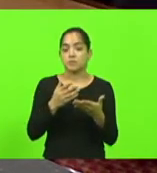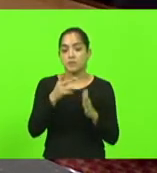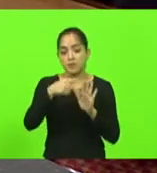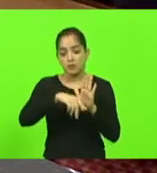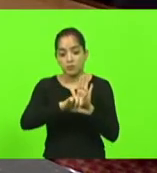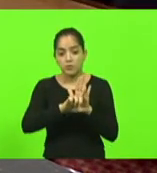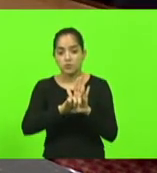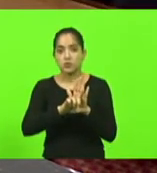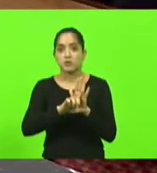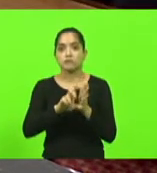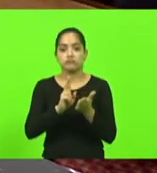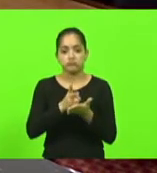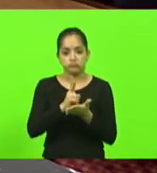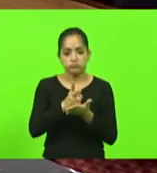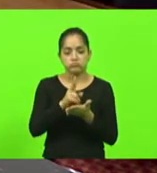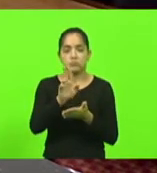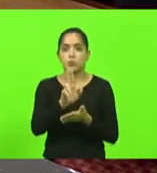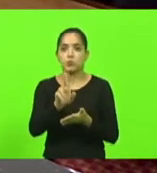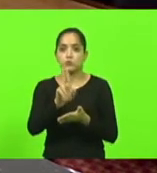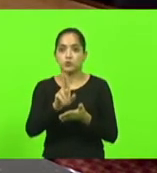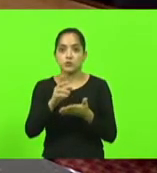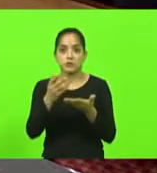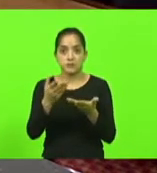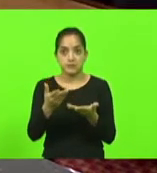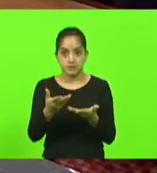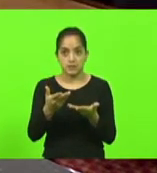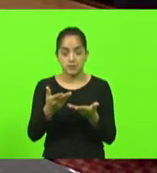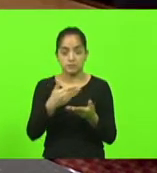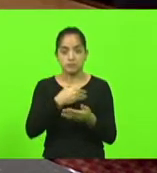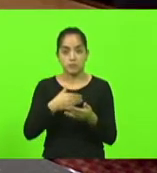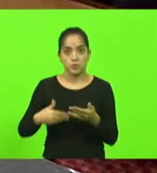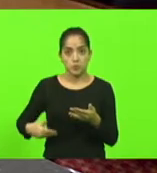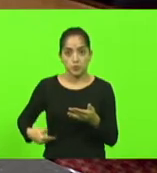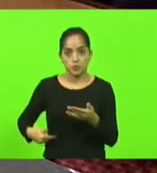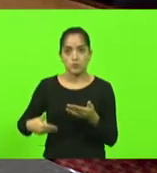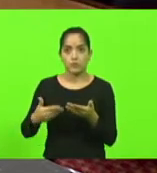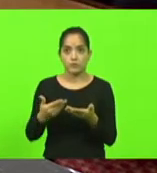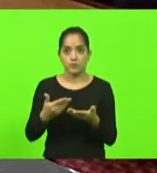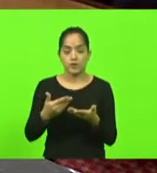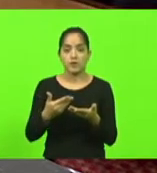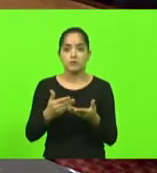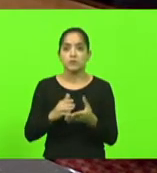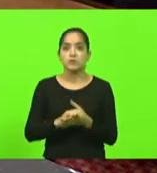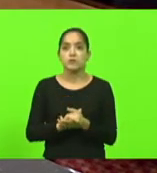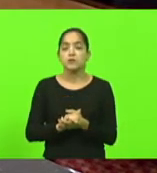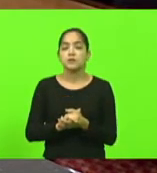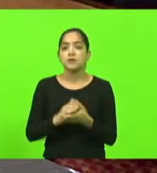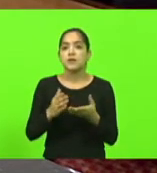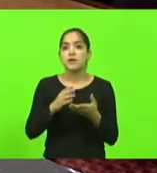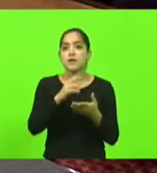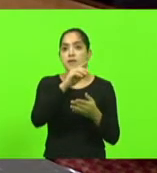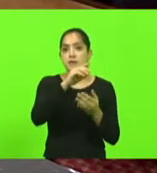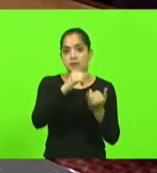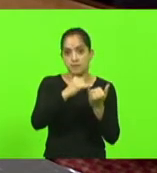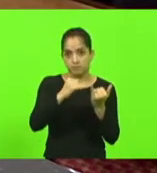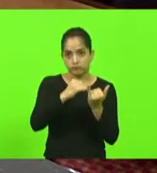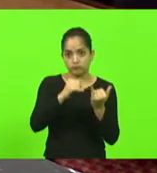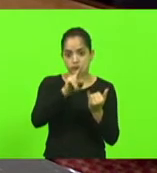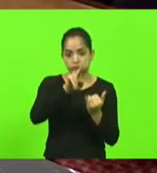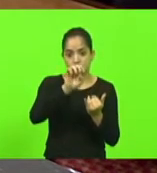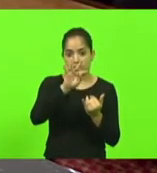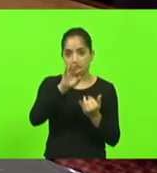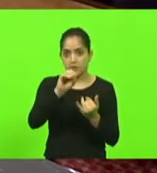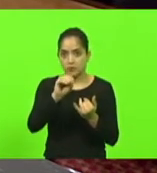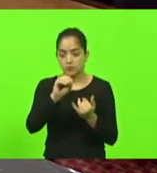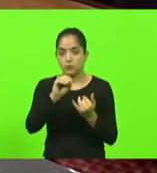e possa ser utilizado pelo governo do Estado e por demais instituições, esse veto é parcial, o projeto,